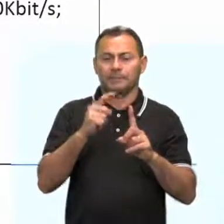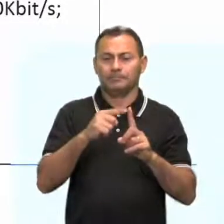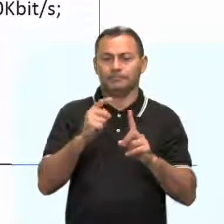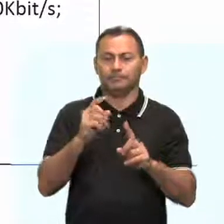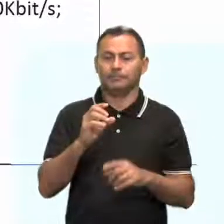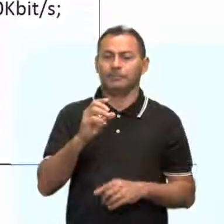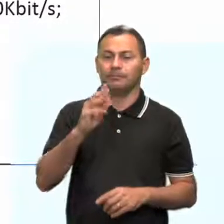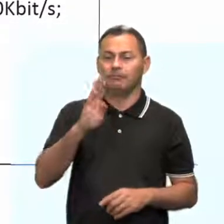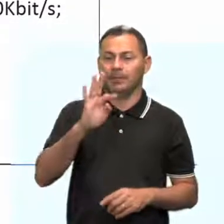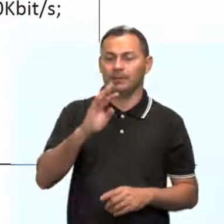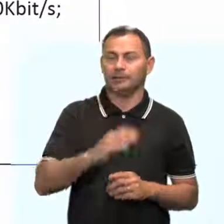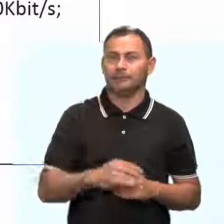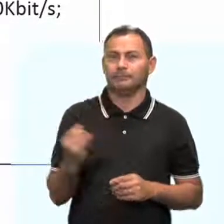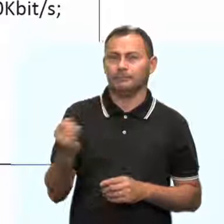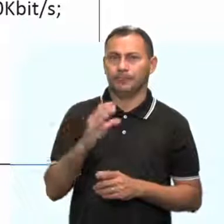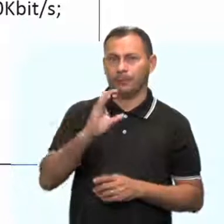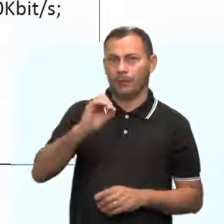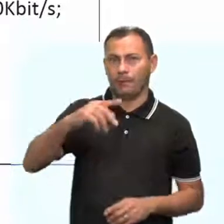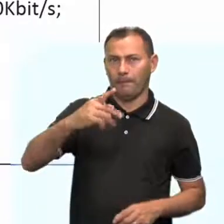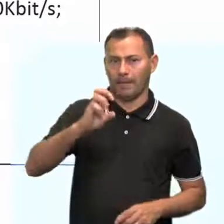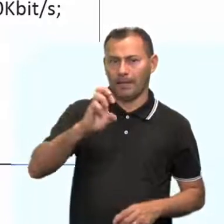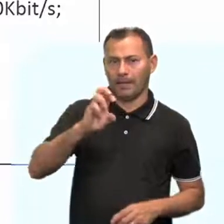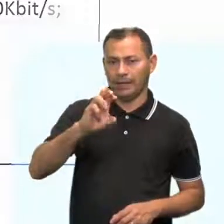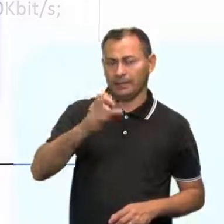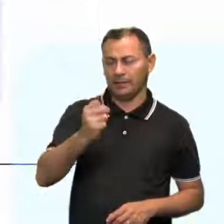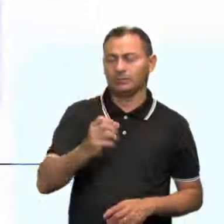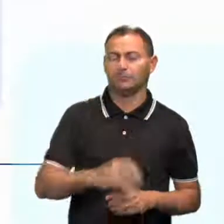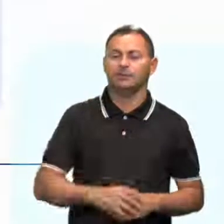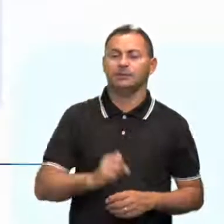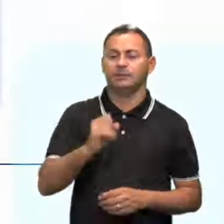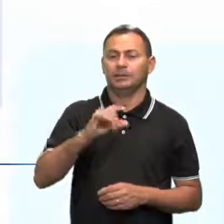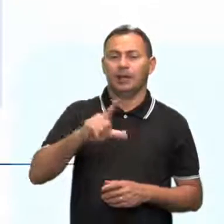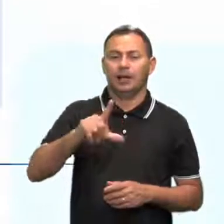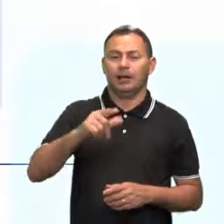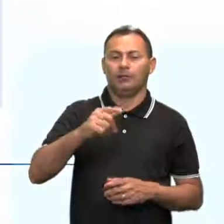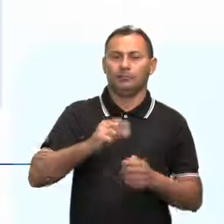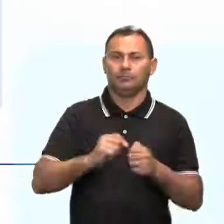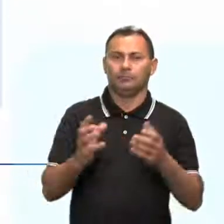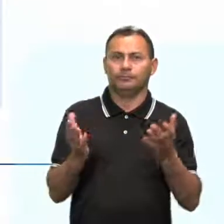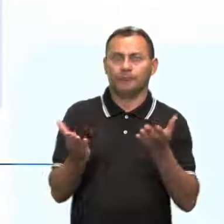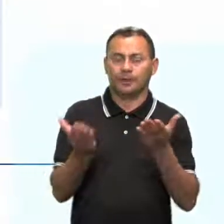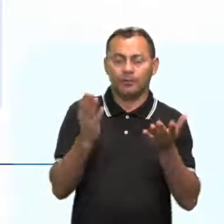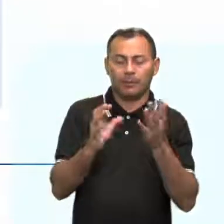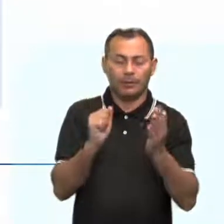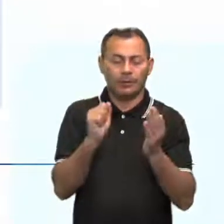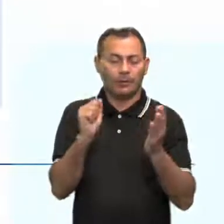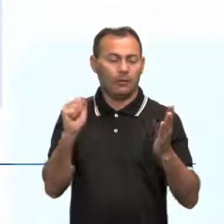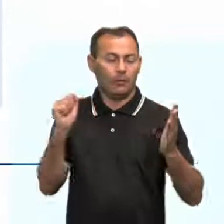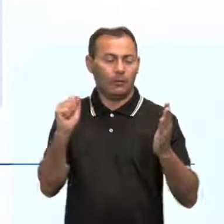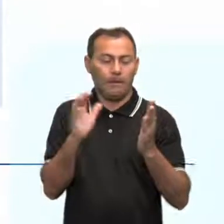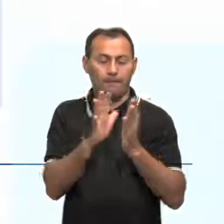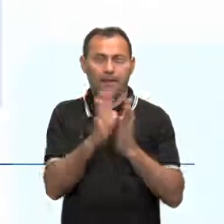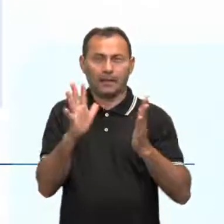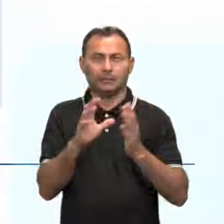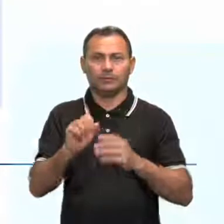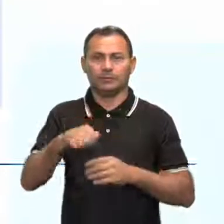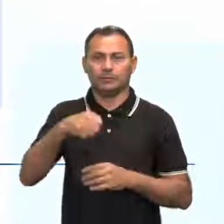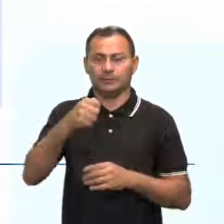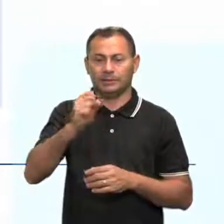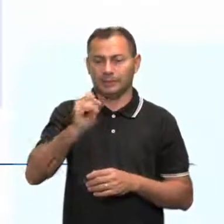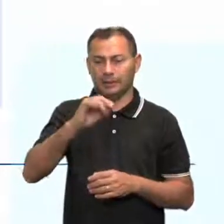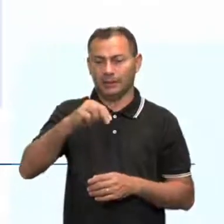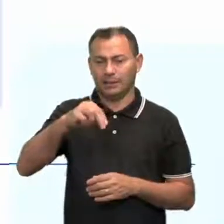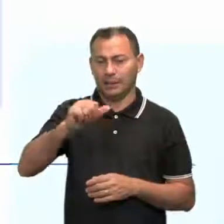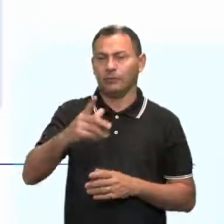gente falar de compressão de sinais e a gente comparar com compactação. Quando eu compacto um sinal, eu